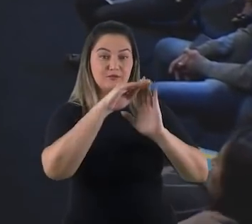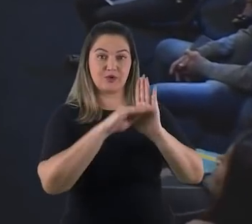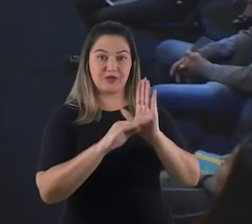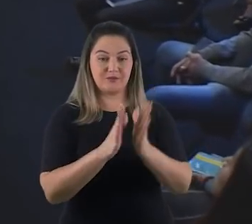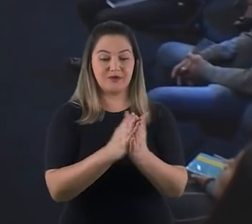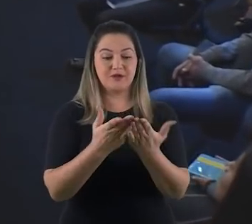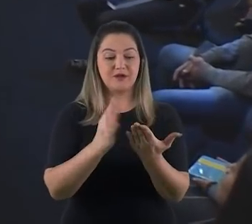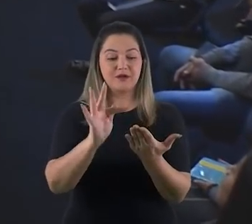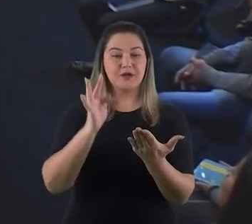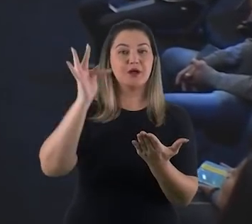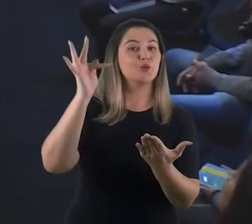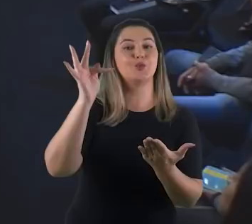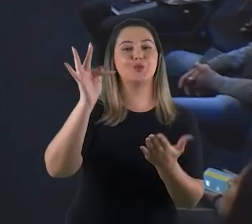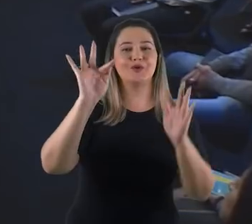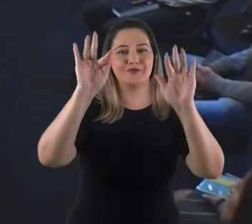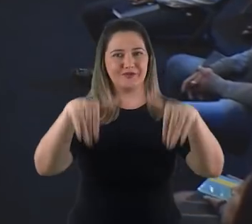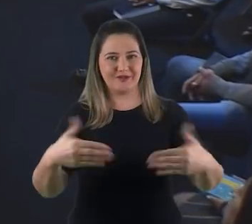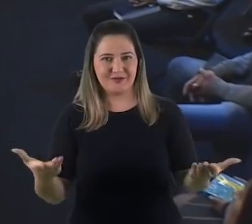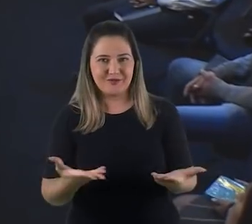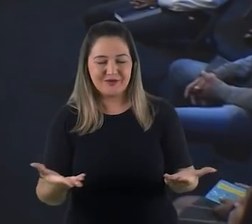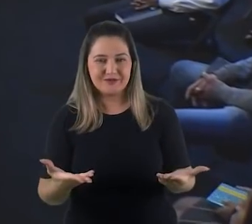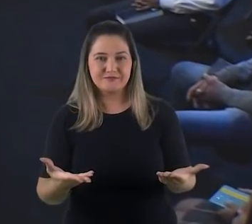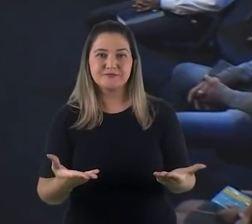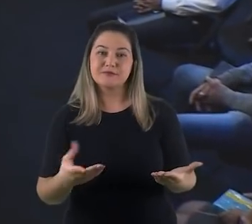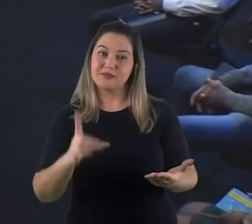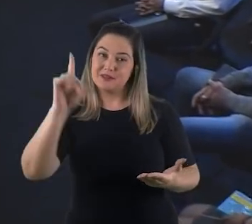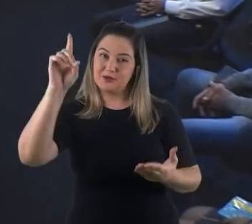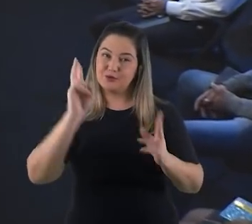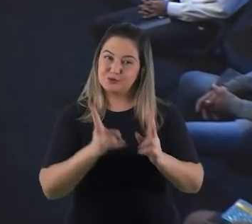O programa Arena do Futuro termina aqui.